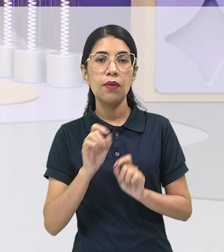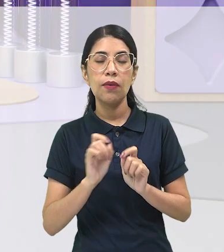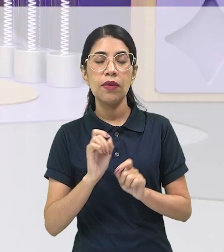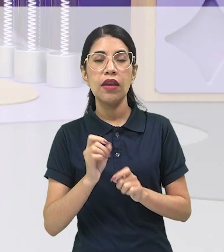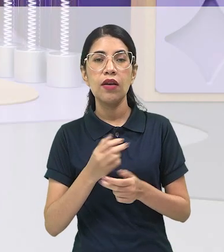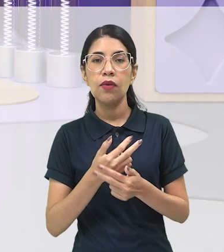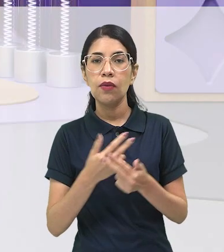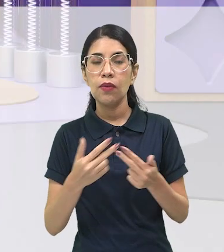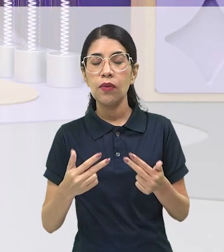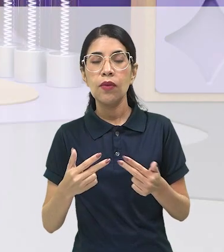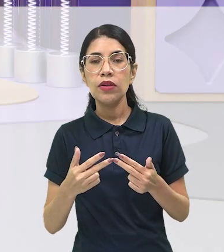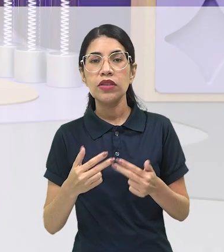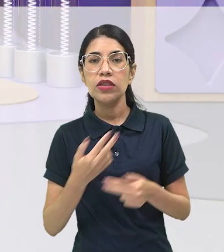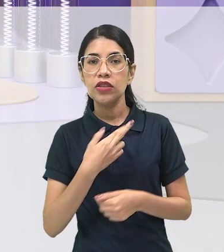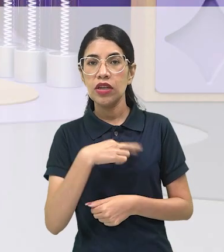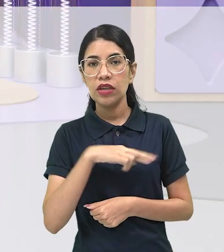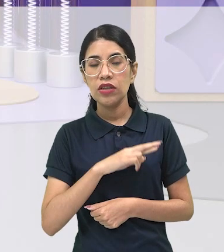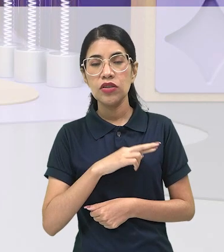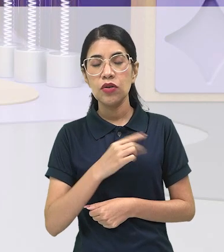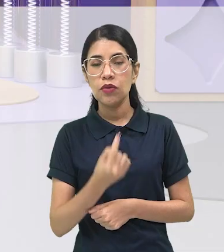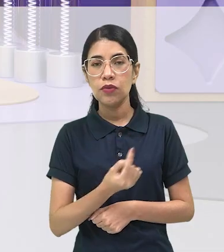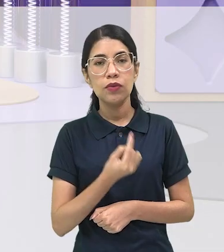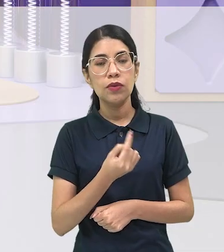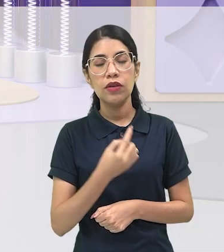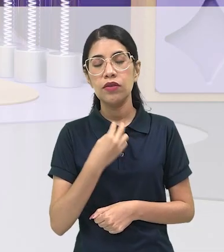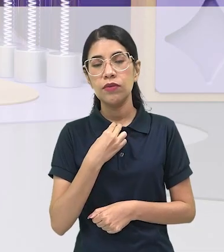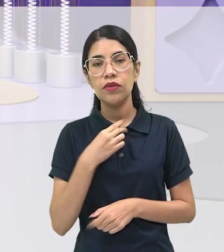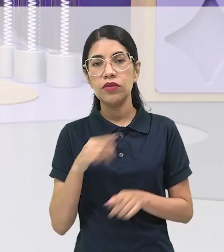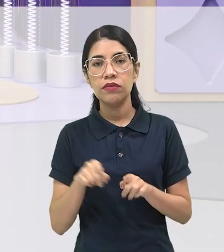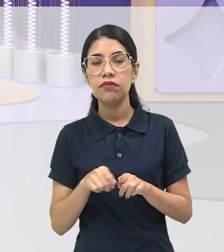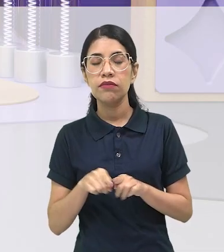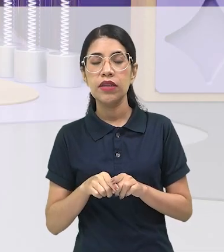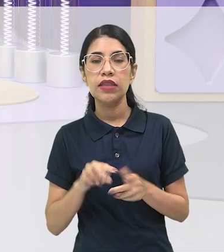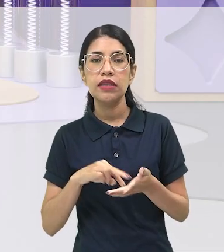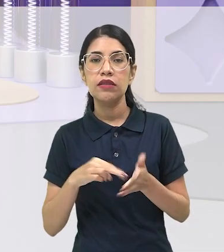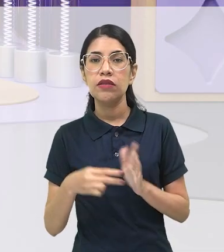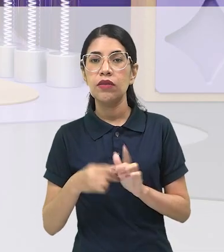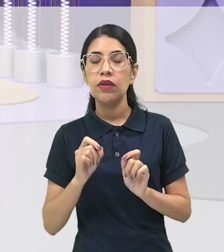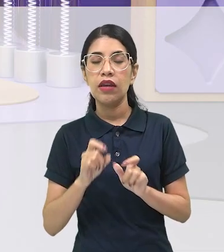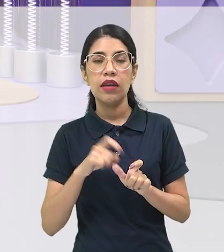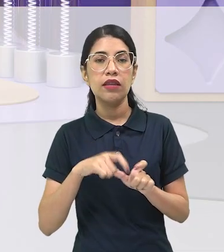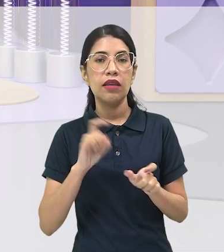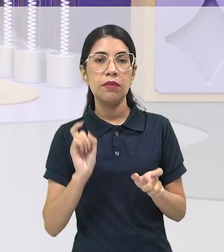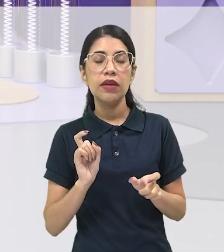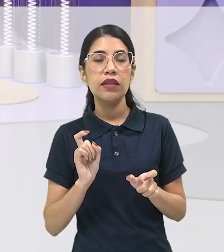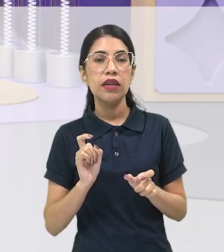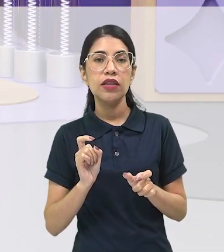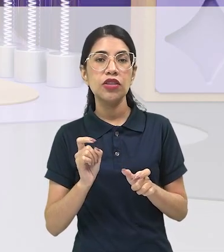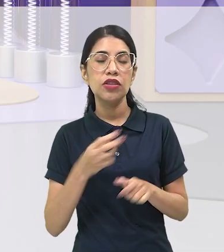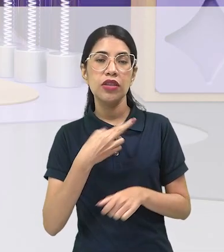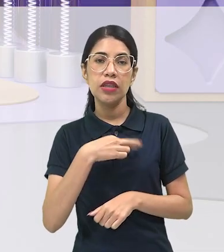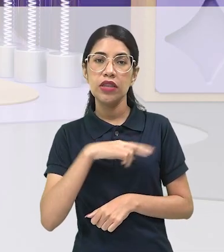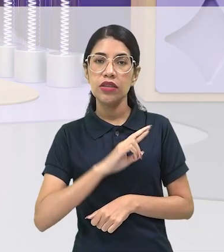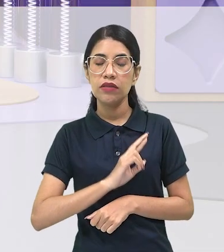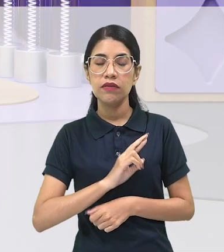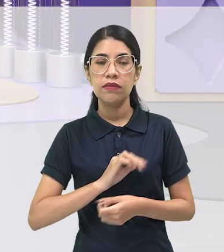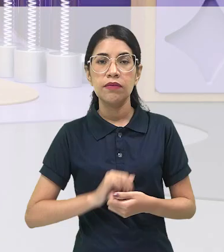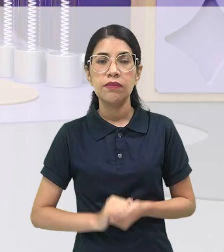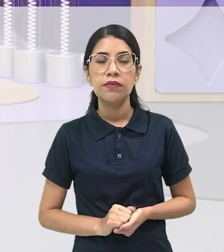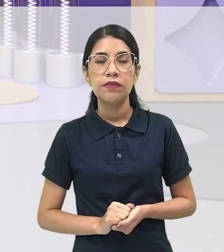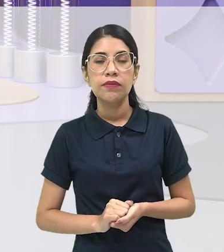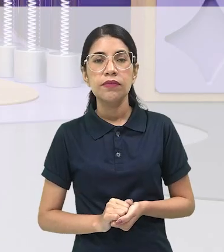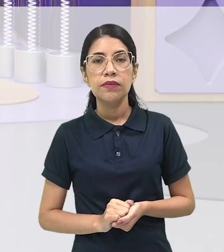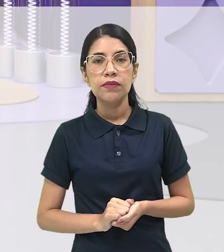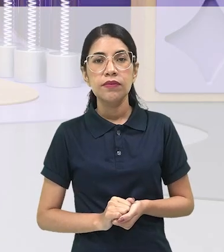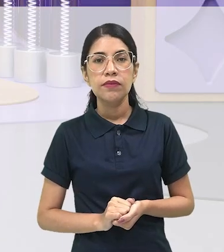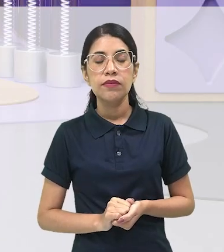viés unilateral religioso, ou seja, é independente de qualquer religião.